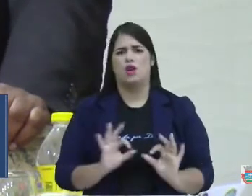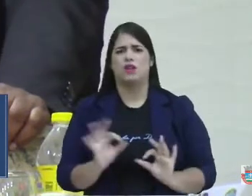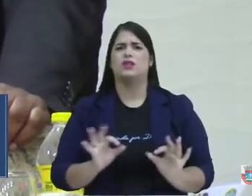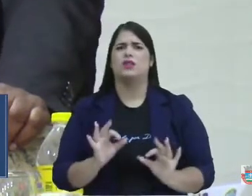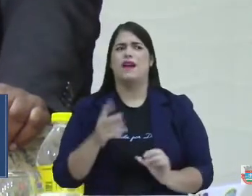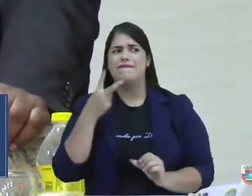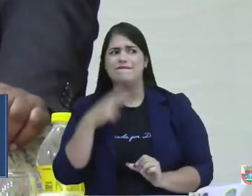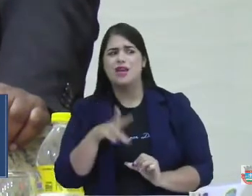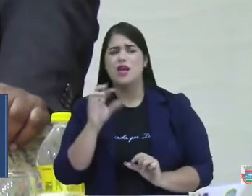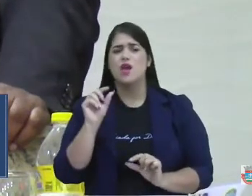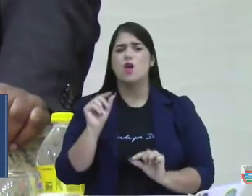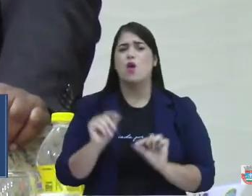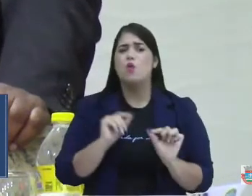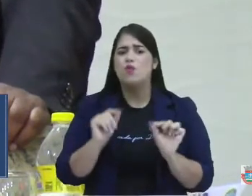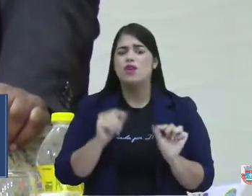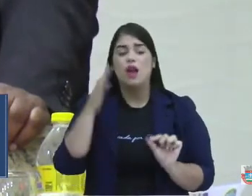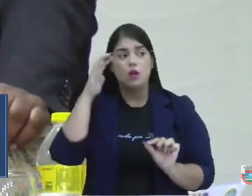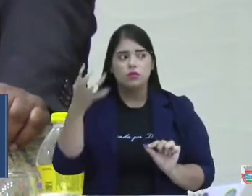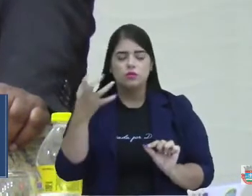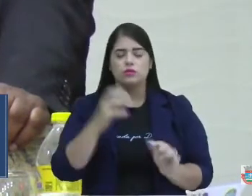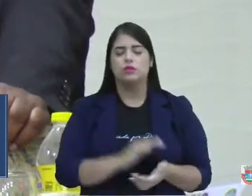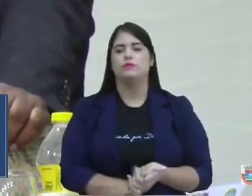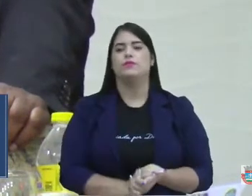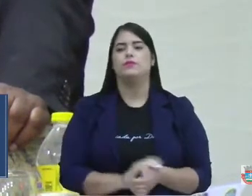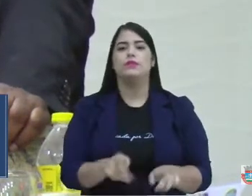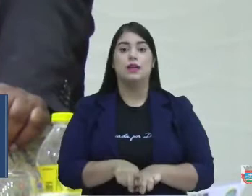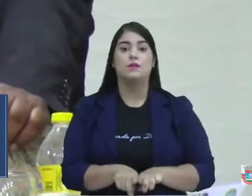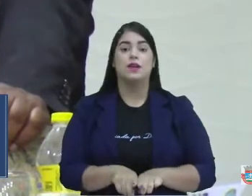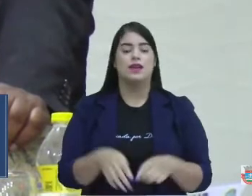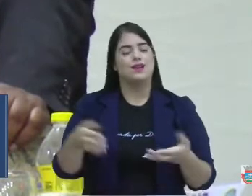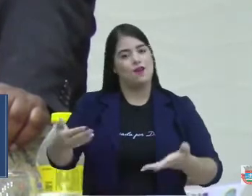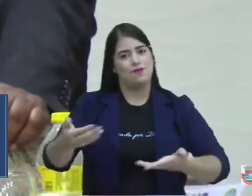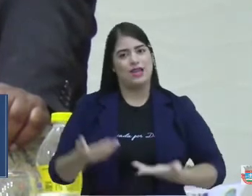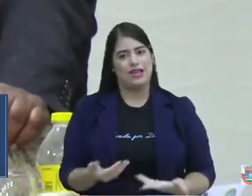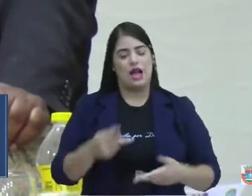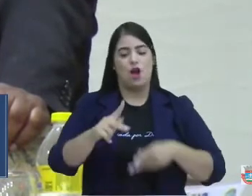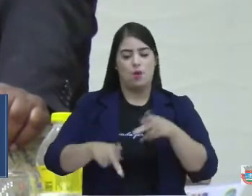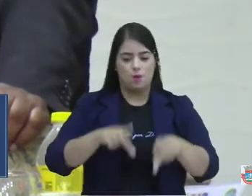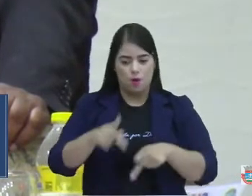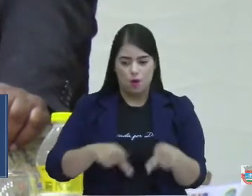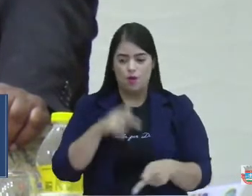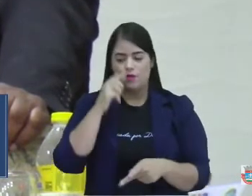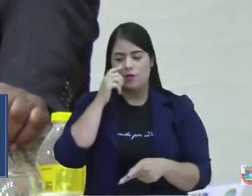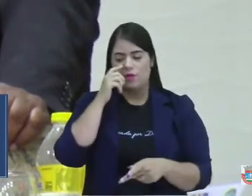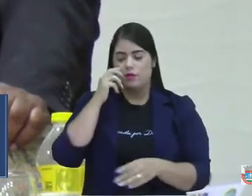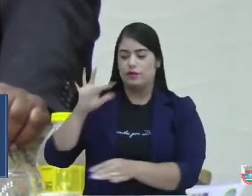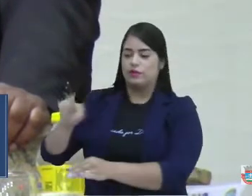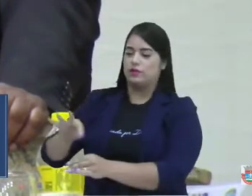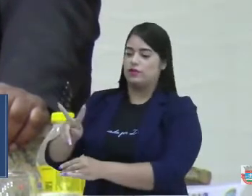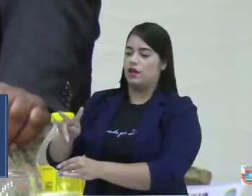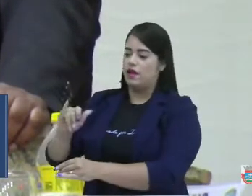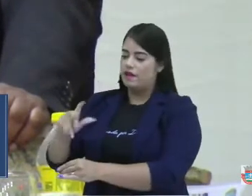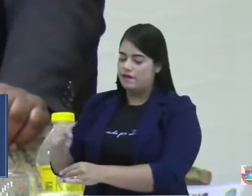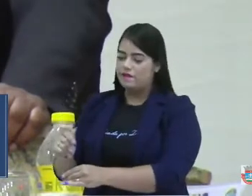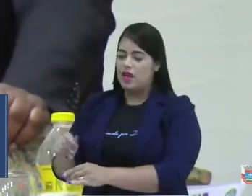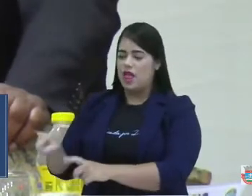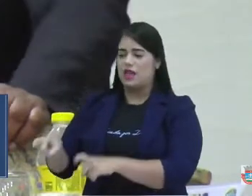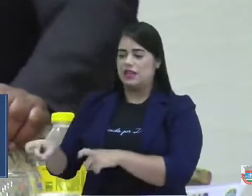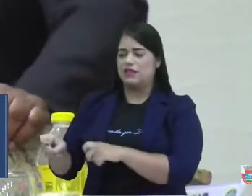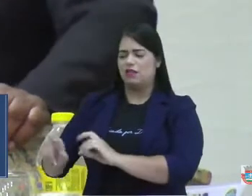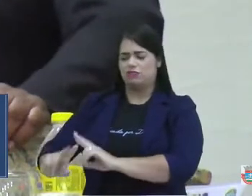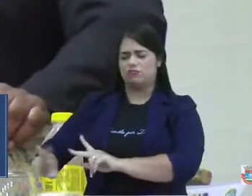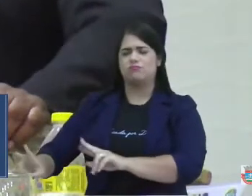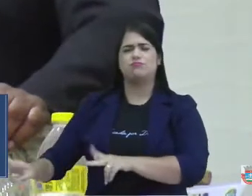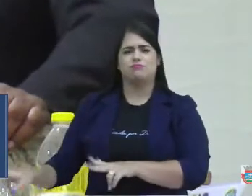acontecendo. Quero convidar a população do Espírito Santo e toda a região, de São Bento, toda a